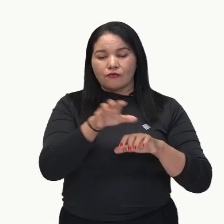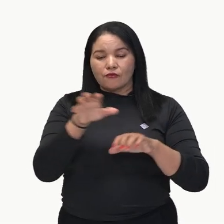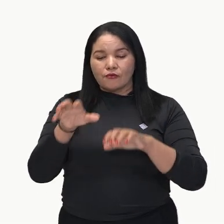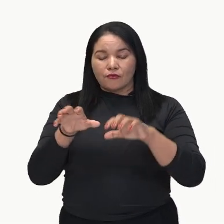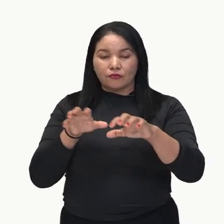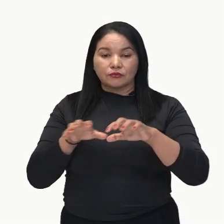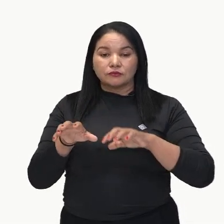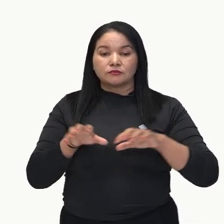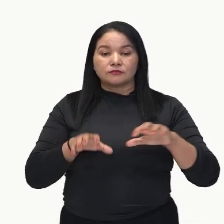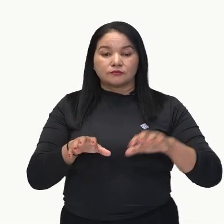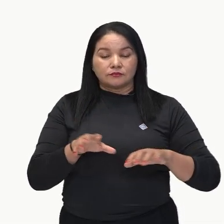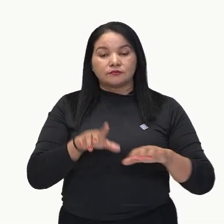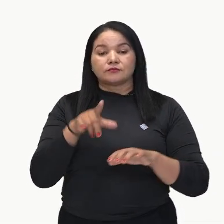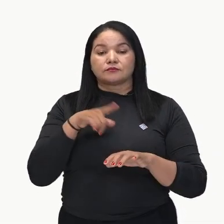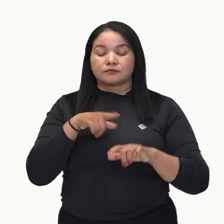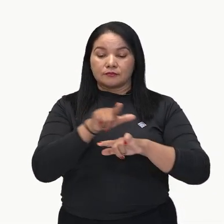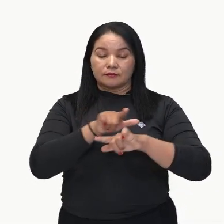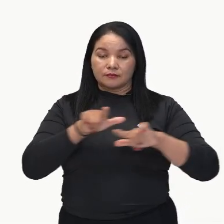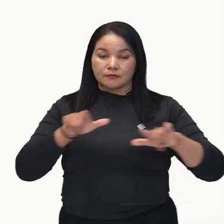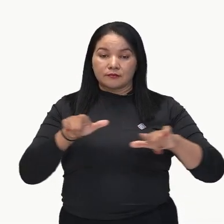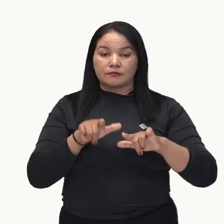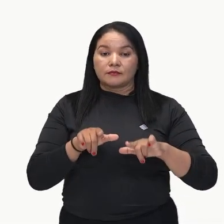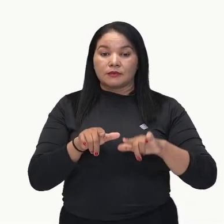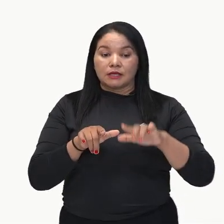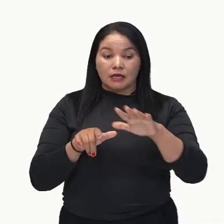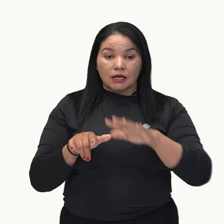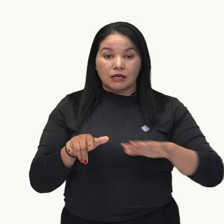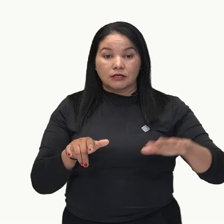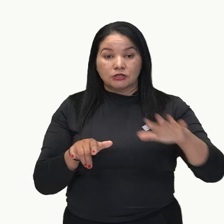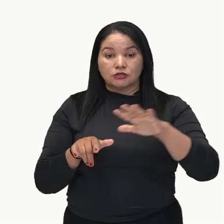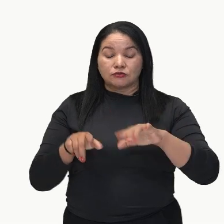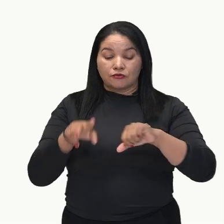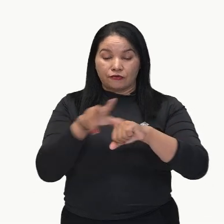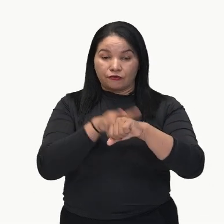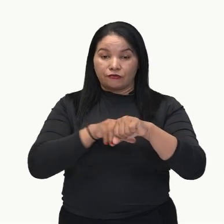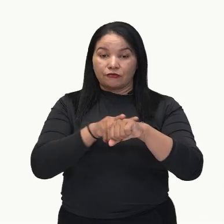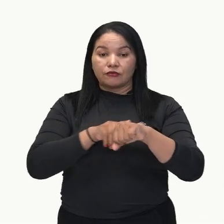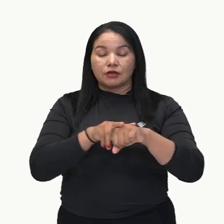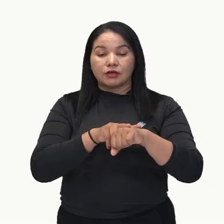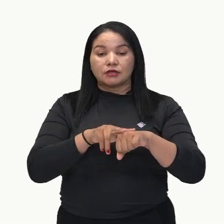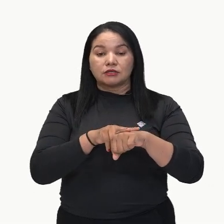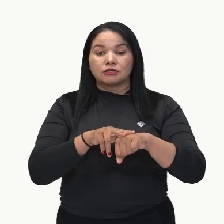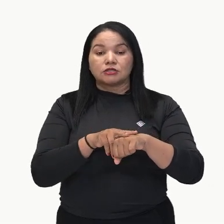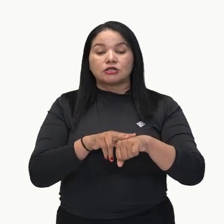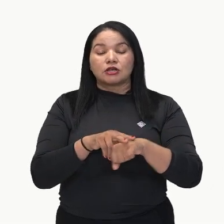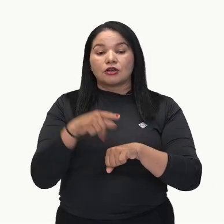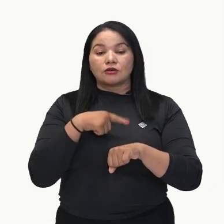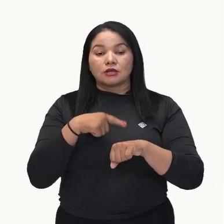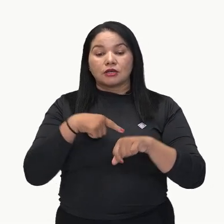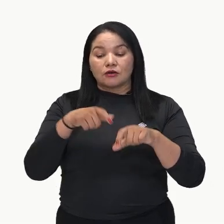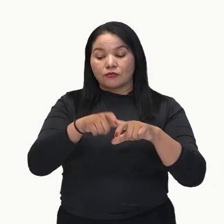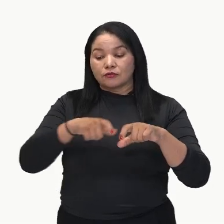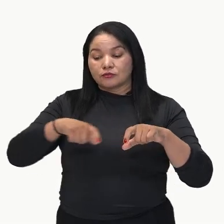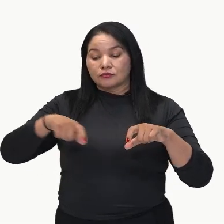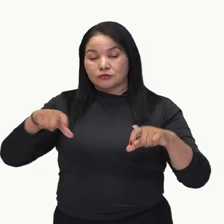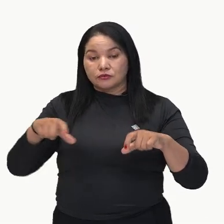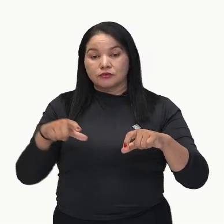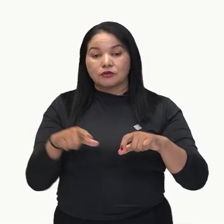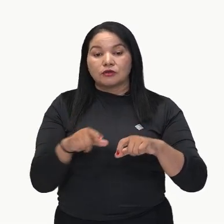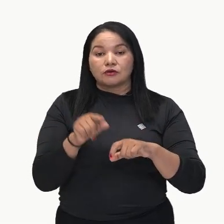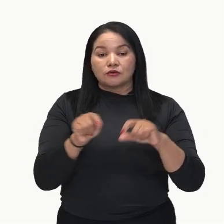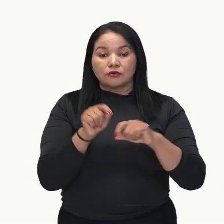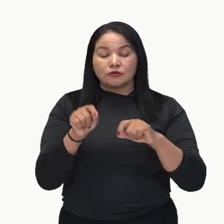que pega desertos. Já essas regiões em verde, né, normalmente são áreas mais litorâneas, onde vai ter áreas